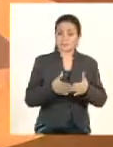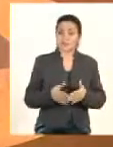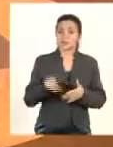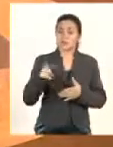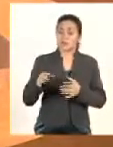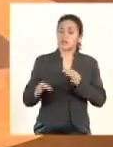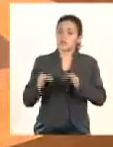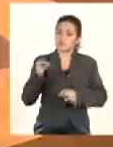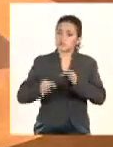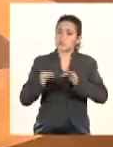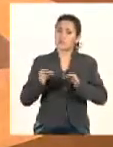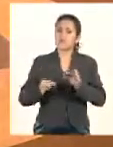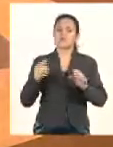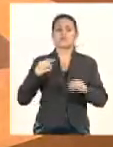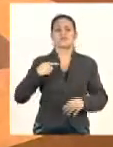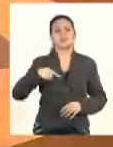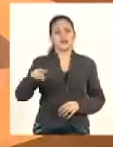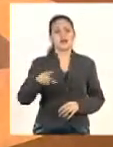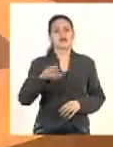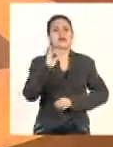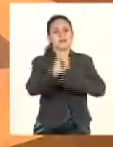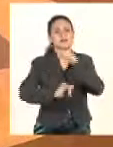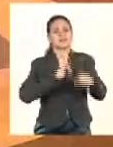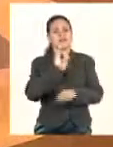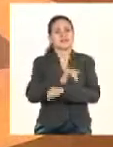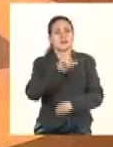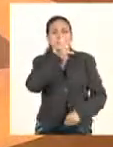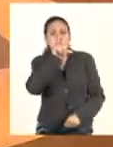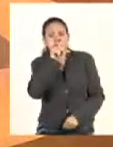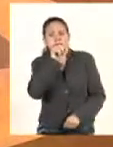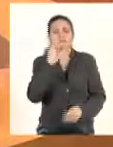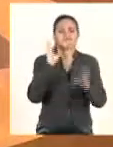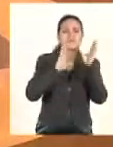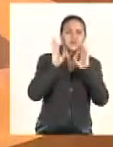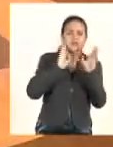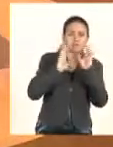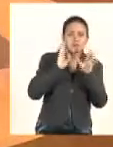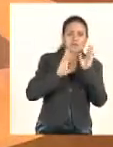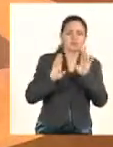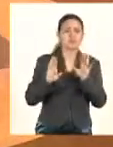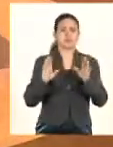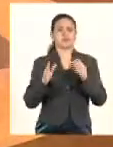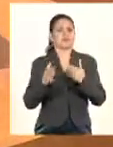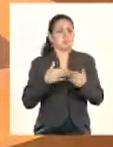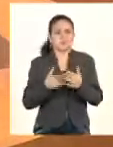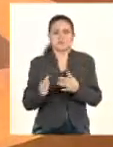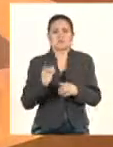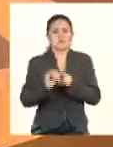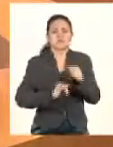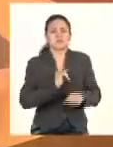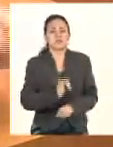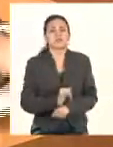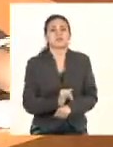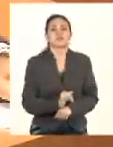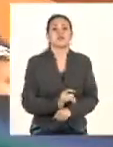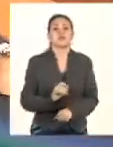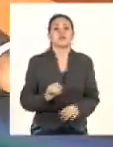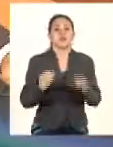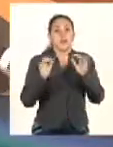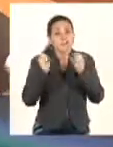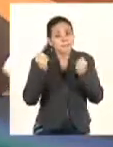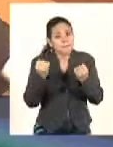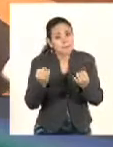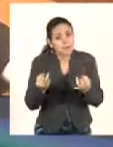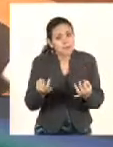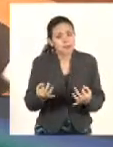ao Instagram, ao Facebook, ao Twitter, que ele passa o dia nesse negócio, e falasse algo a respeito